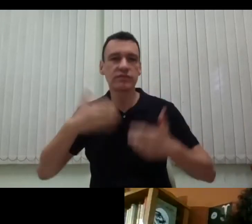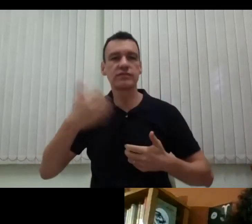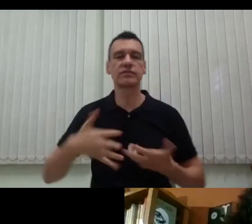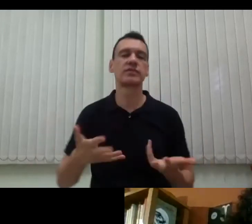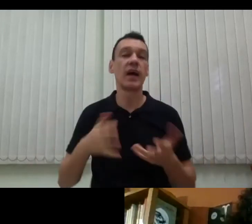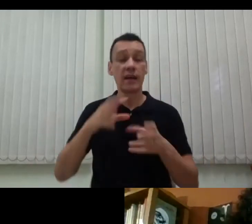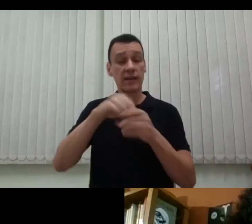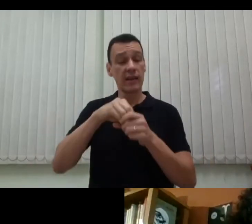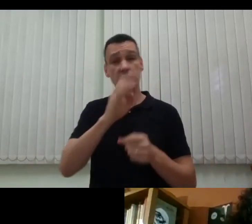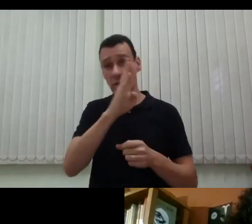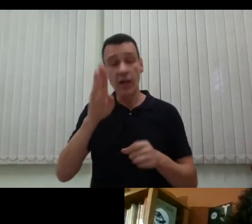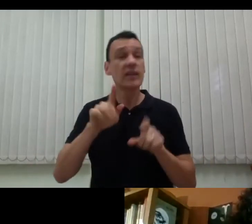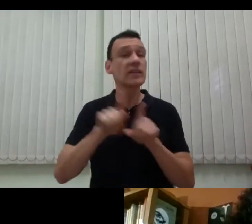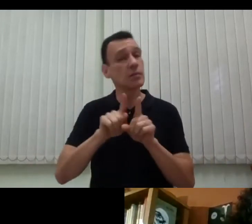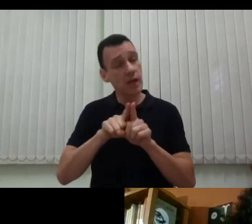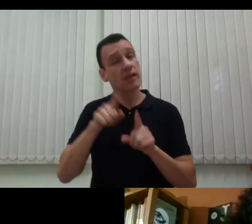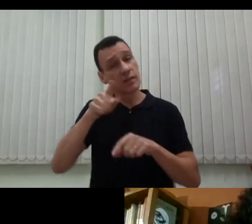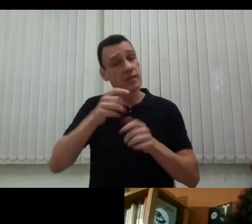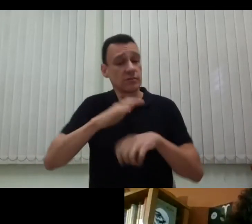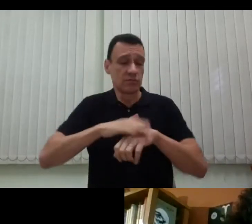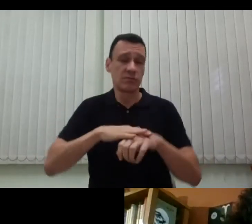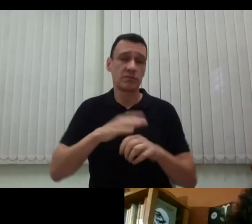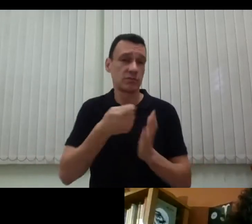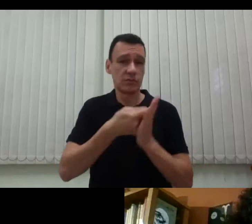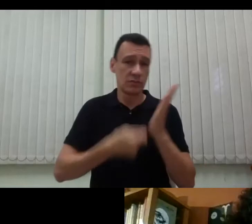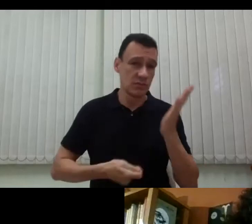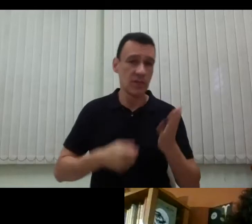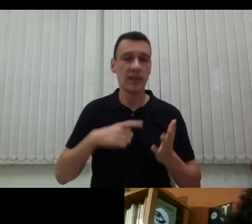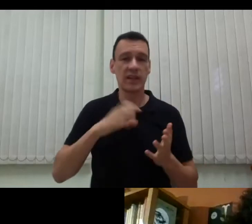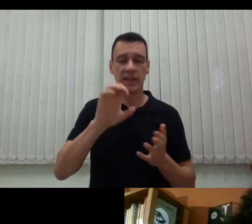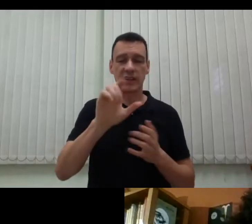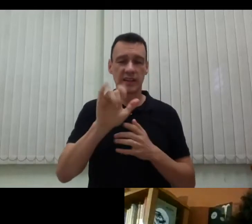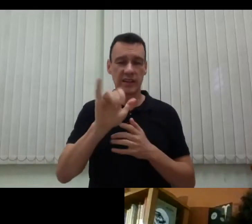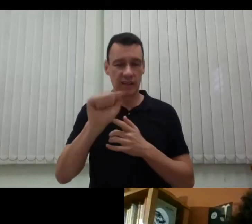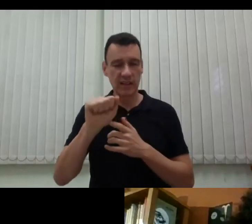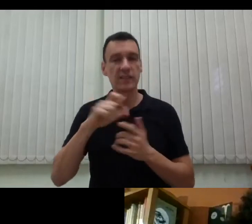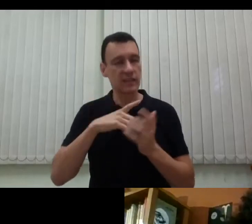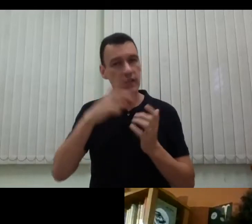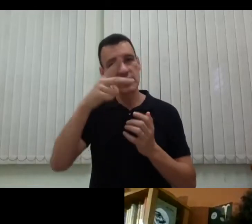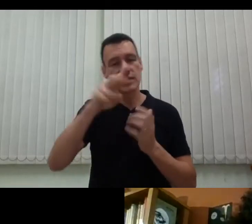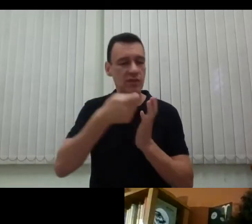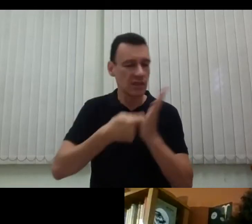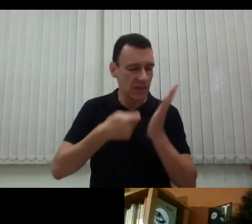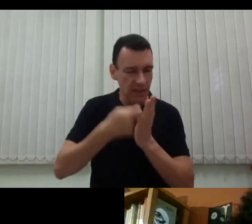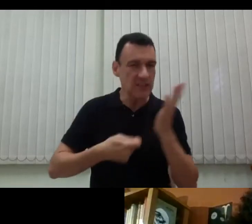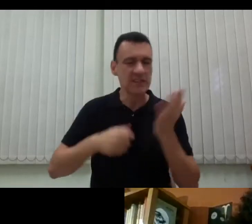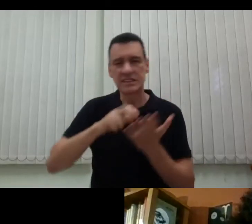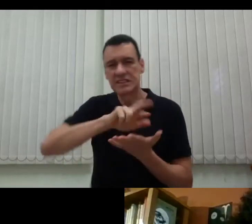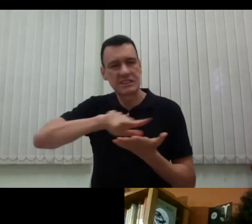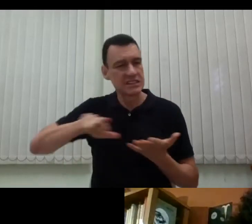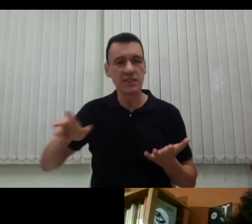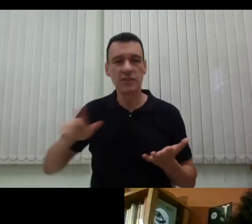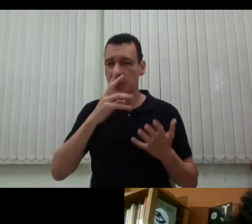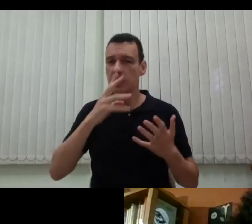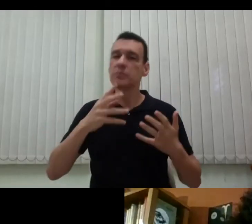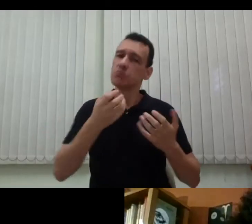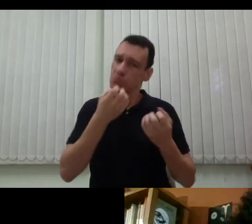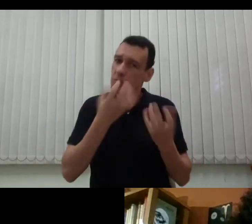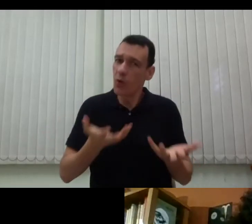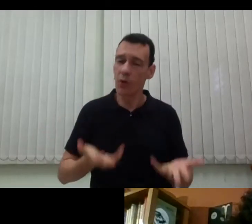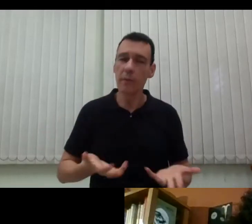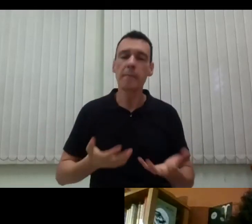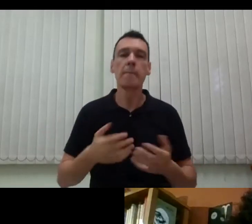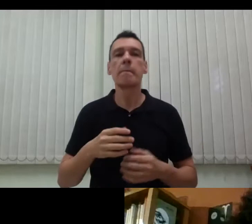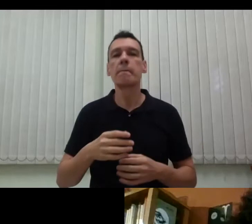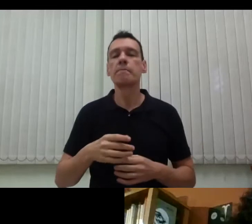também como autora, né, que publica e que tem os seus textos, e que, no entanto, está aí nesse processo de fazer